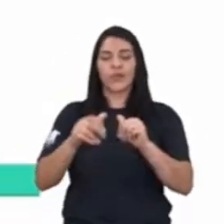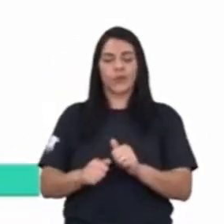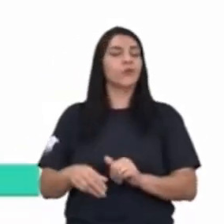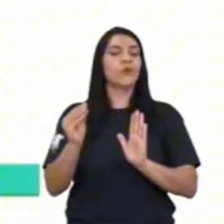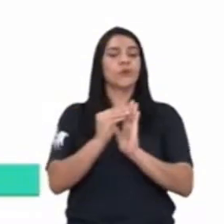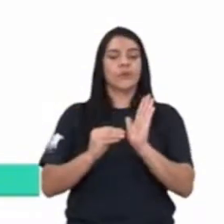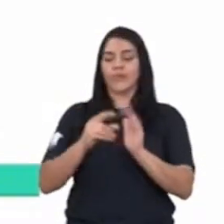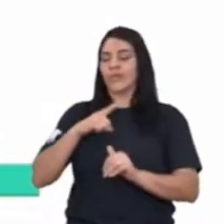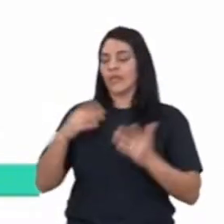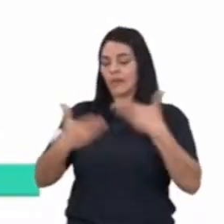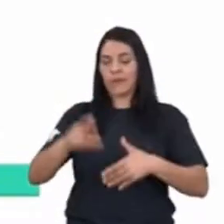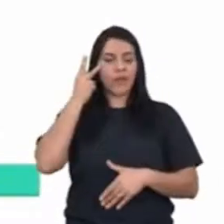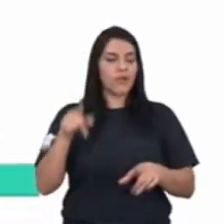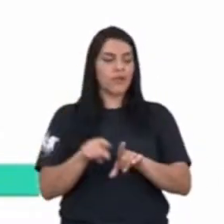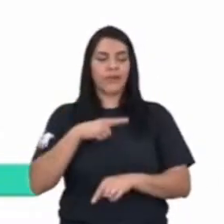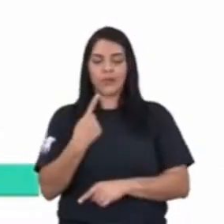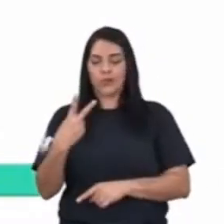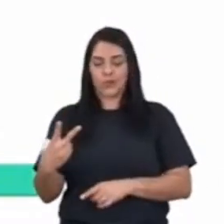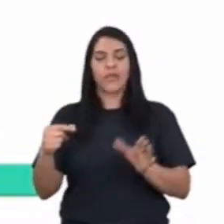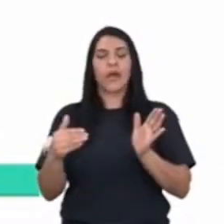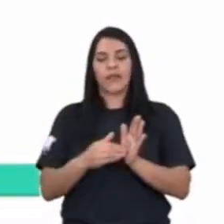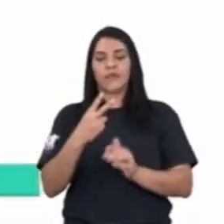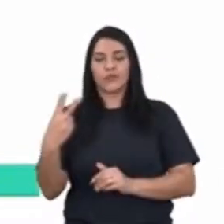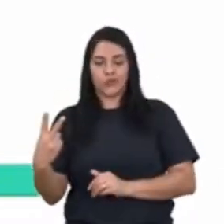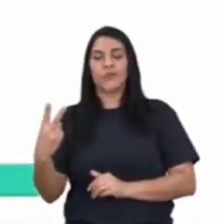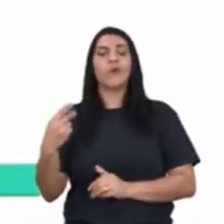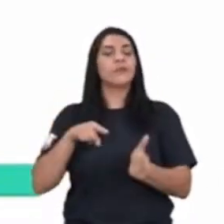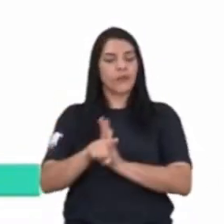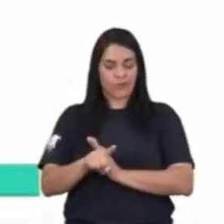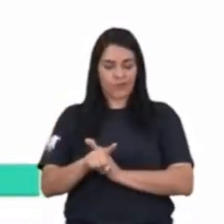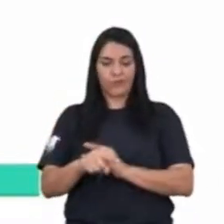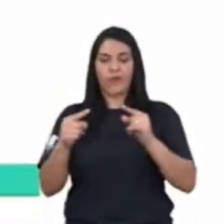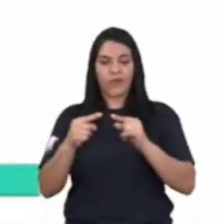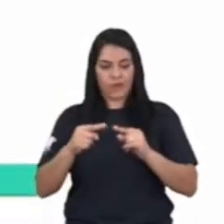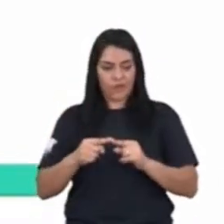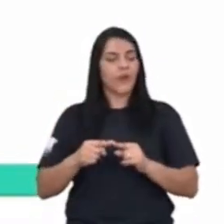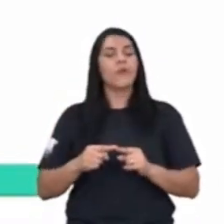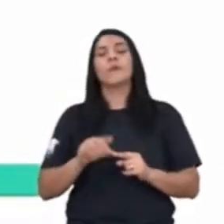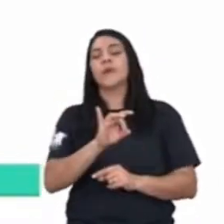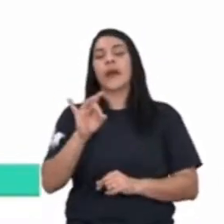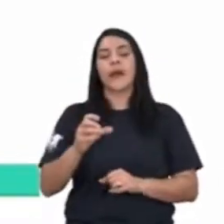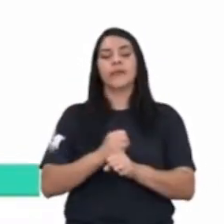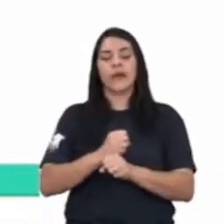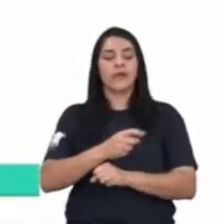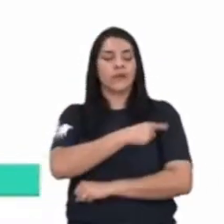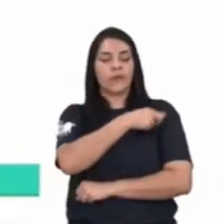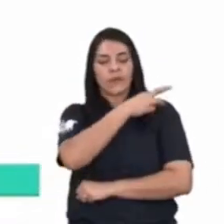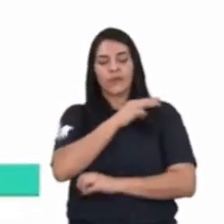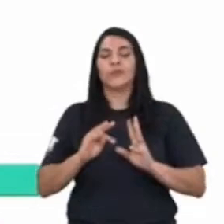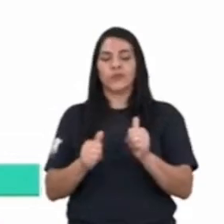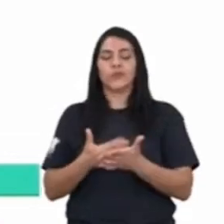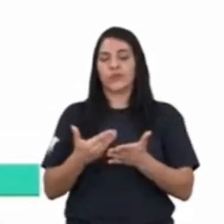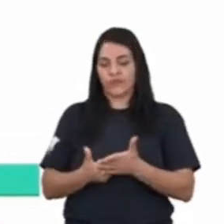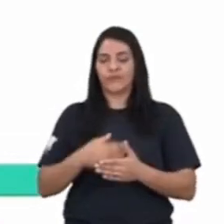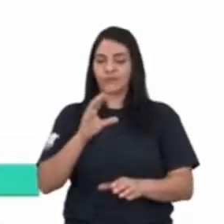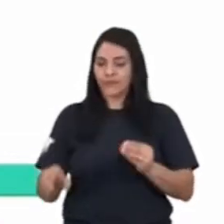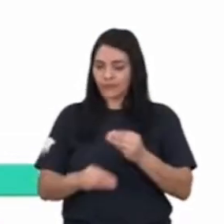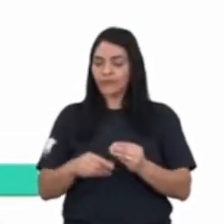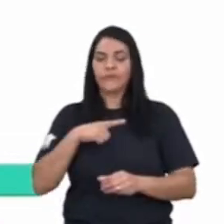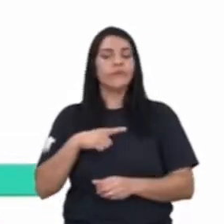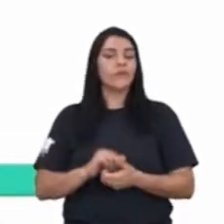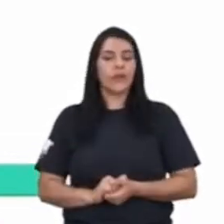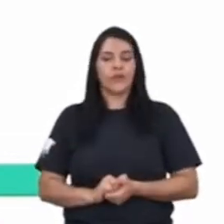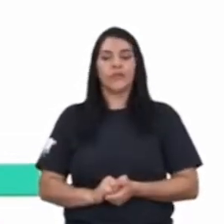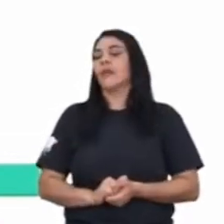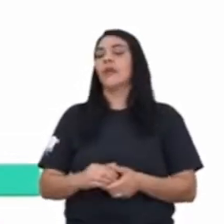prova paulista contemplados, e eu vou ter de 12 a 22 questões. Aí varia um pouquinho de acordo com o ano série do estudante. A atribuição desses componentes no ano série segue a